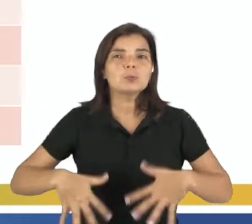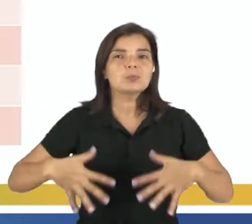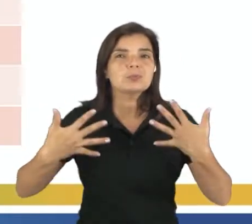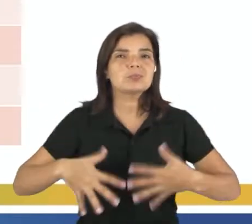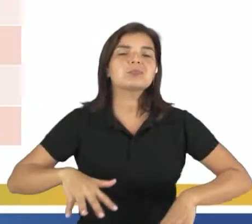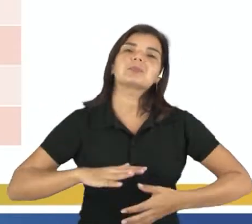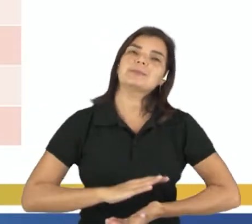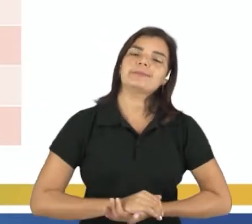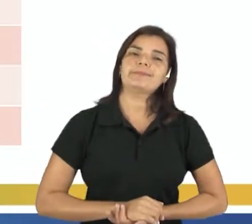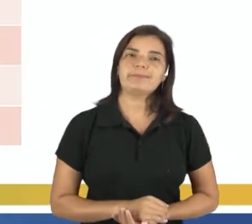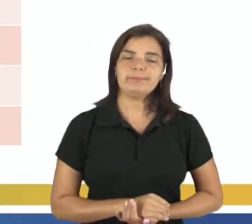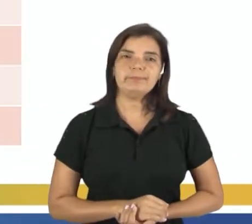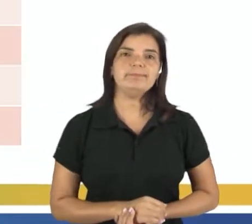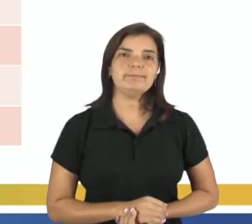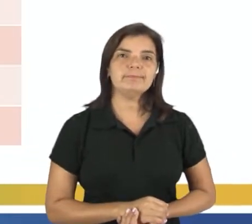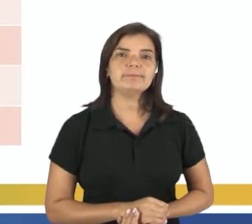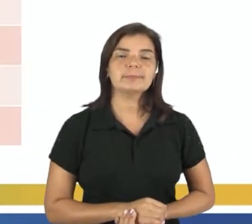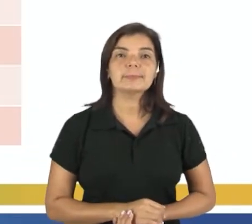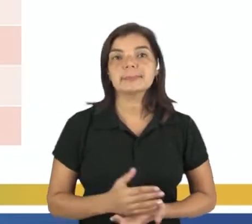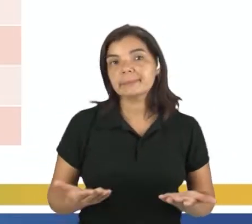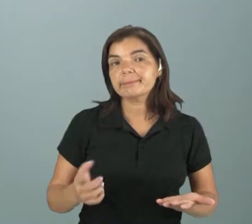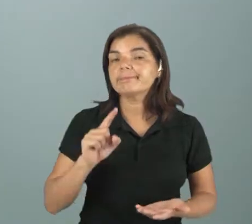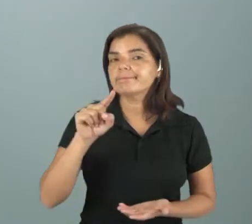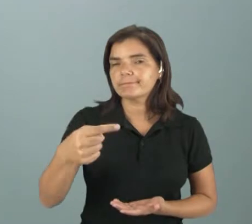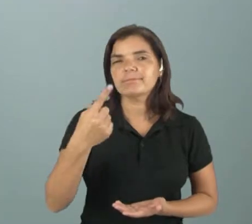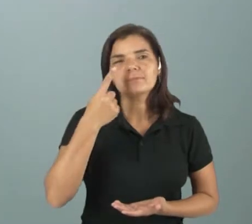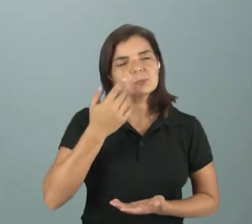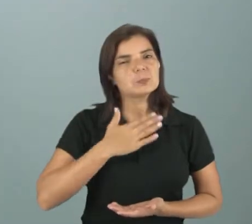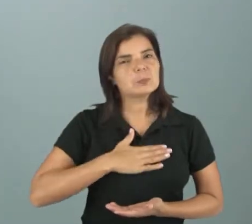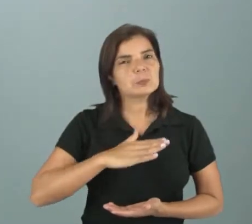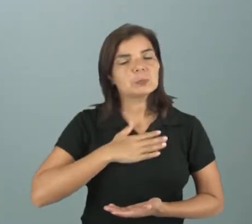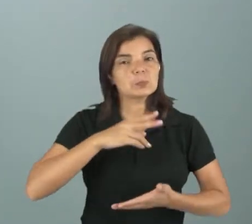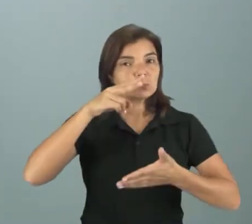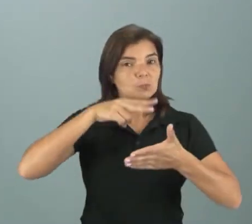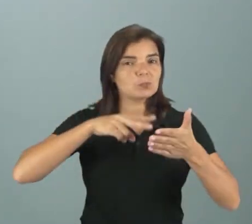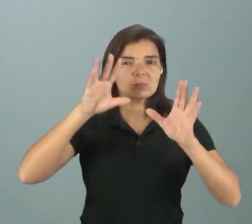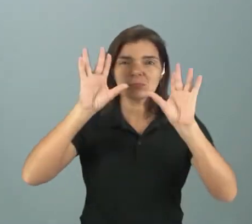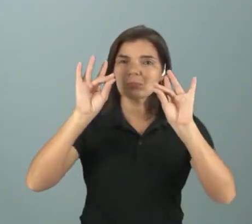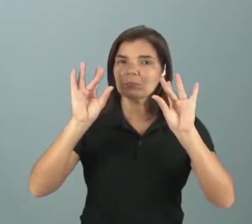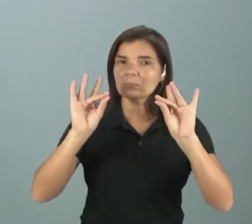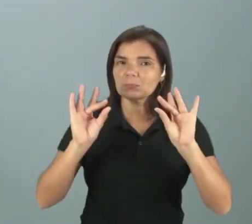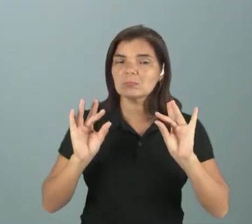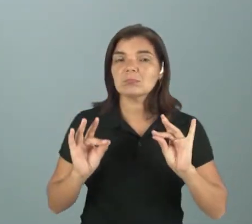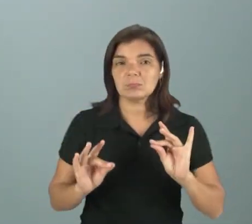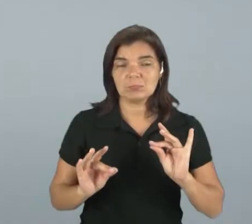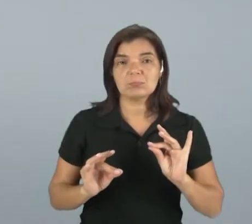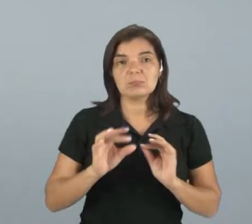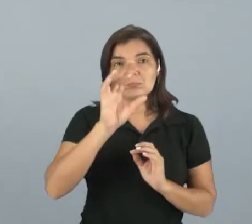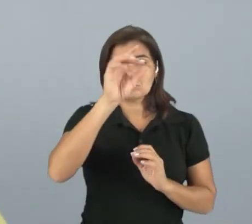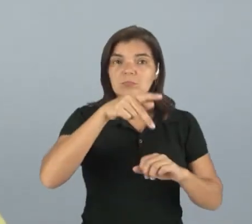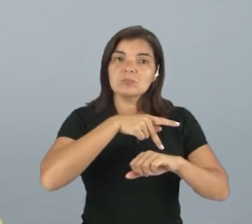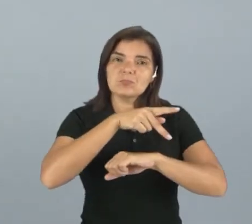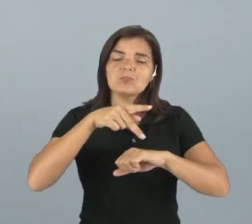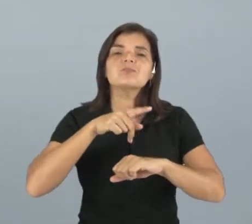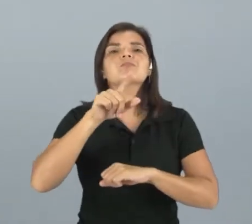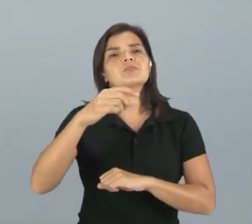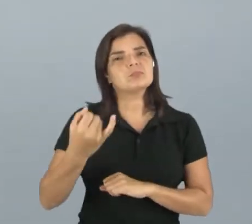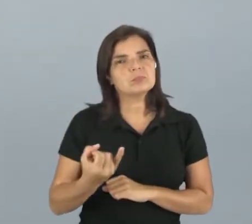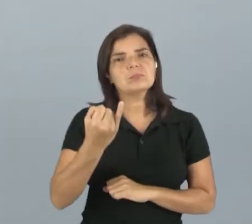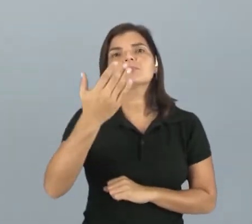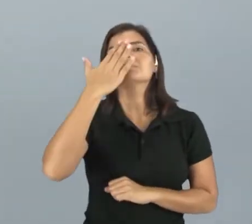44,6% de extrema pobreza. Depois você, com calma, dá uma olhada bem detalhada em cada um desses países, que é muito